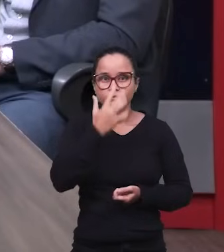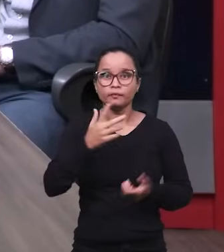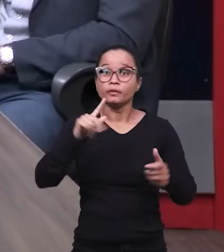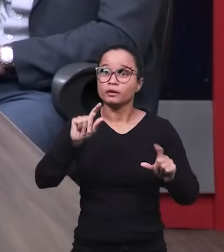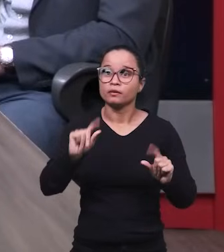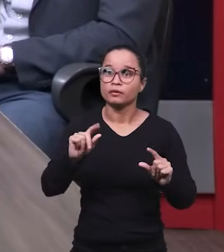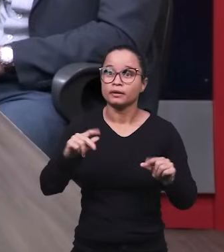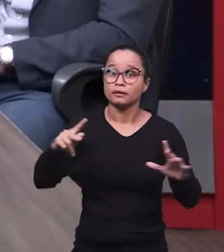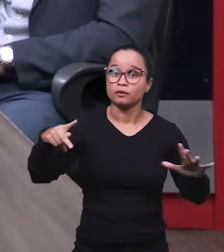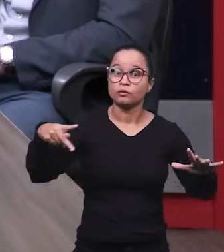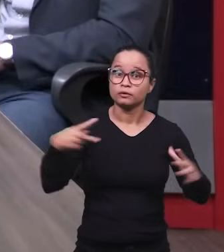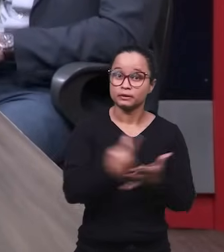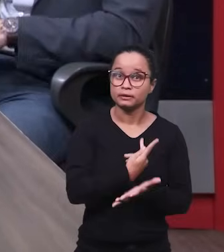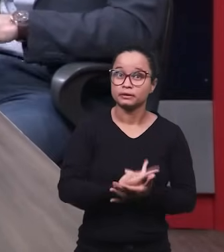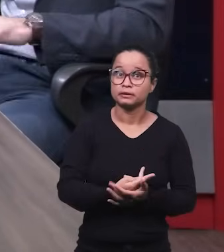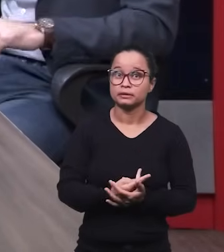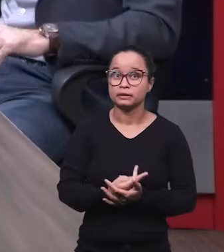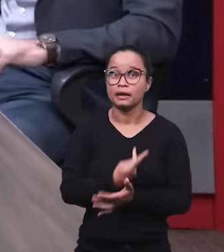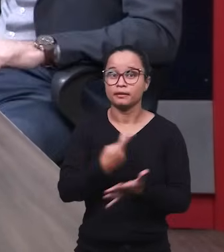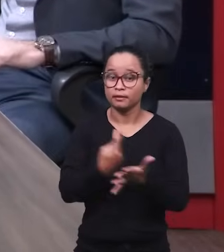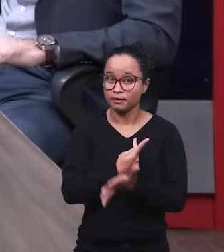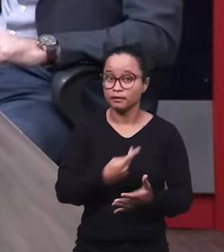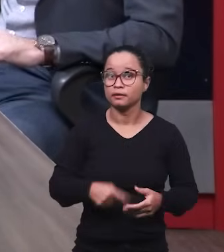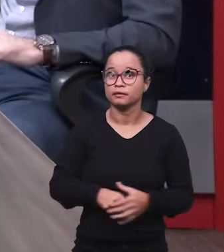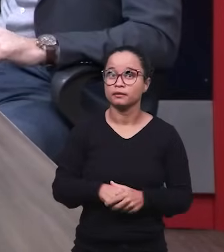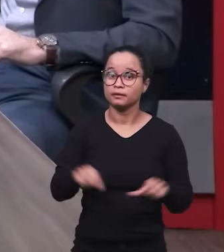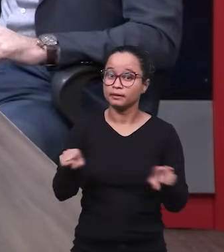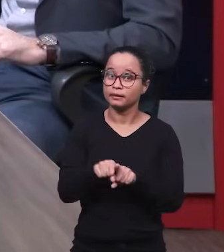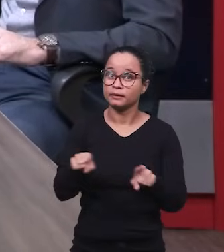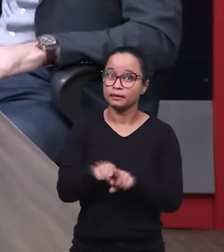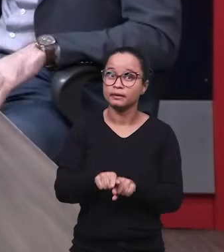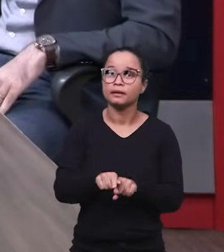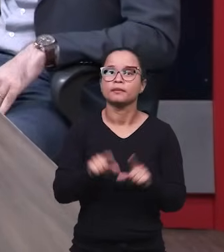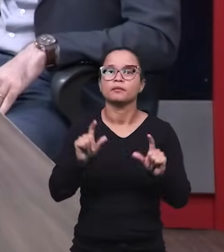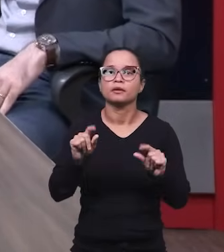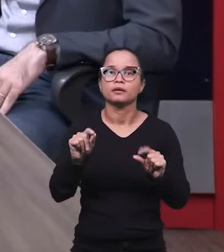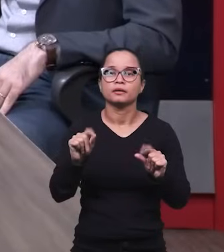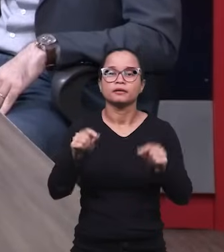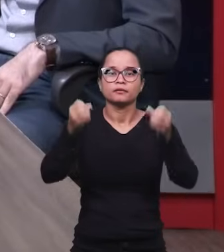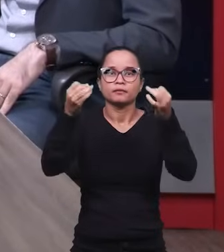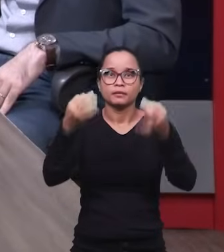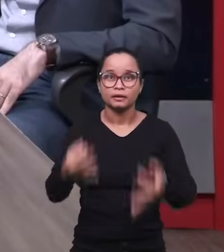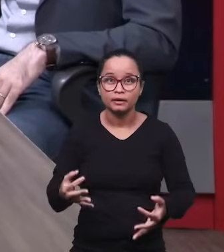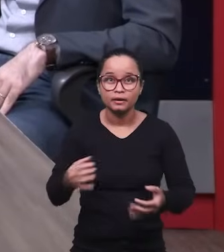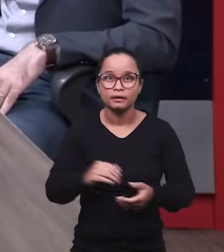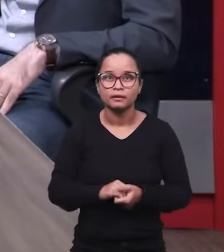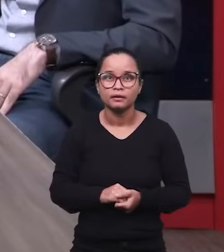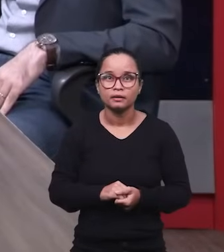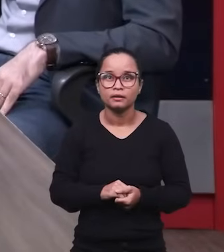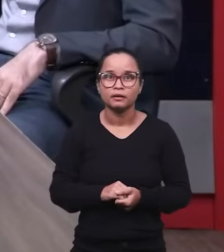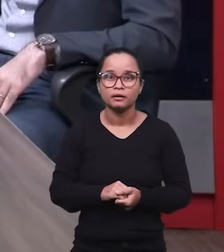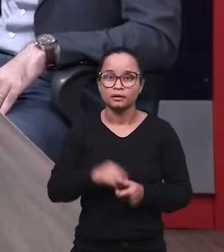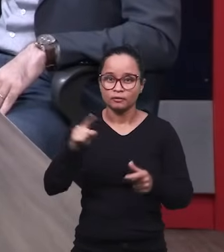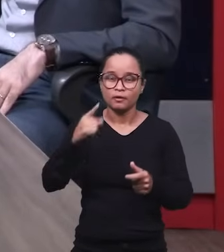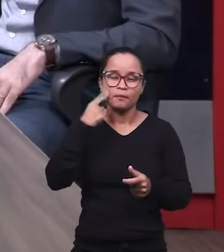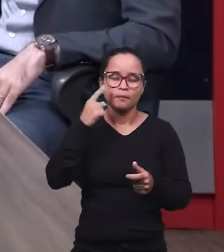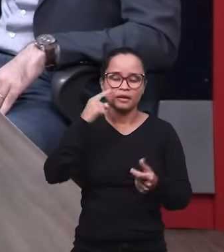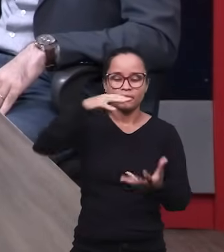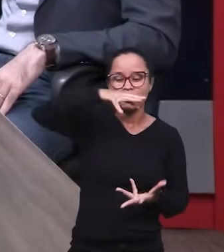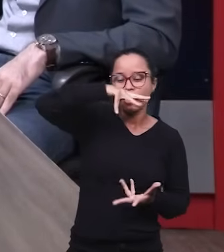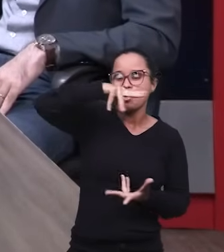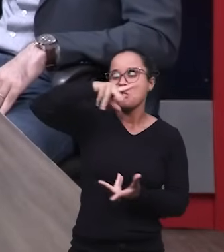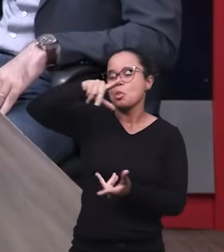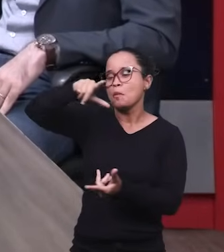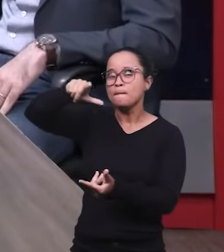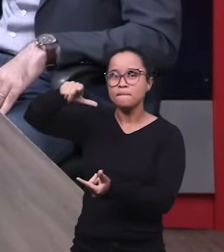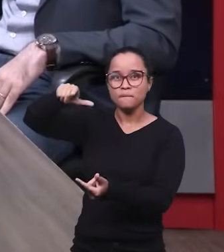seguinte, isso acontece de uma forma macroscópica. Quando a gente fala assim, numa escala macroscópica, quer dizer que é uma escala muito grande, maior,